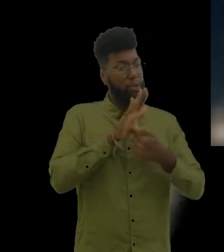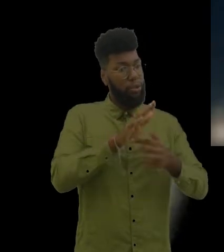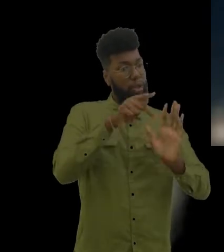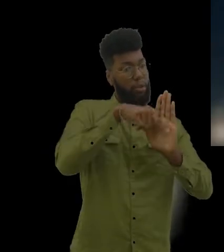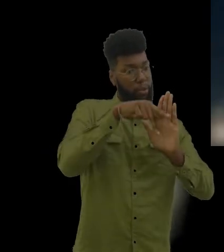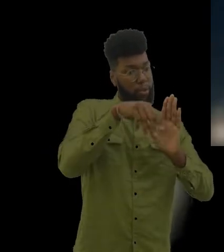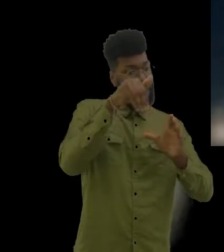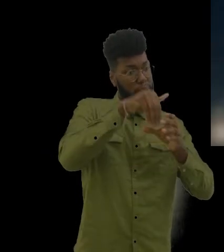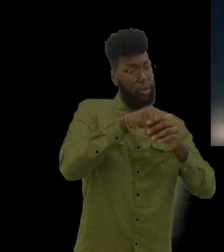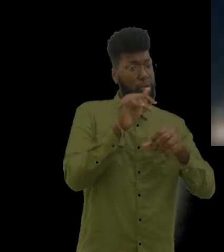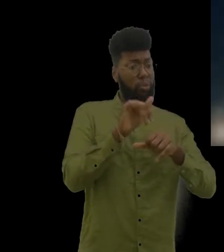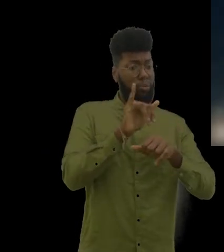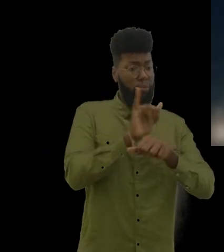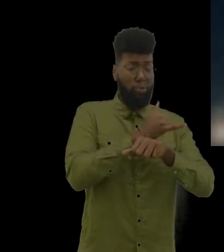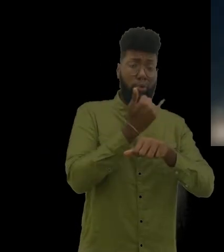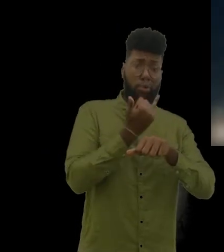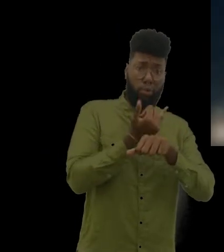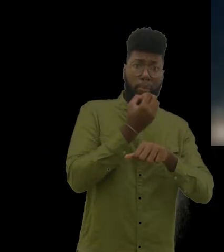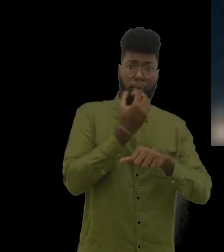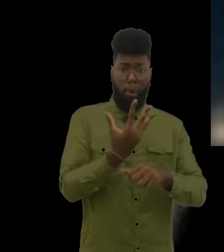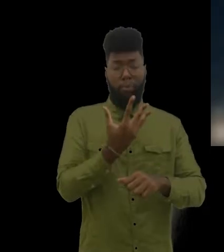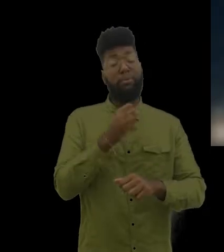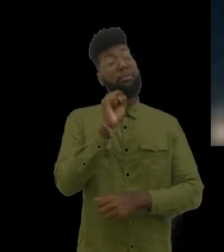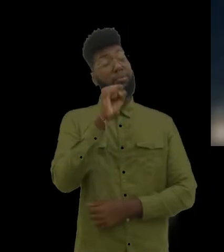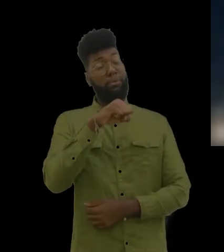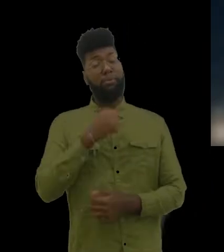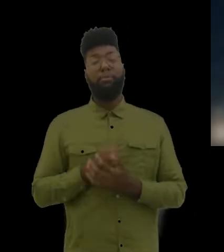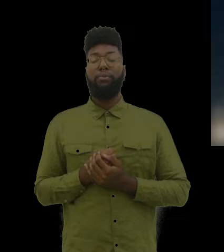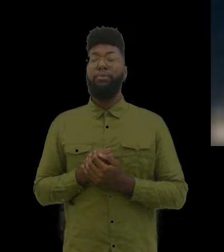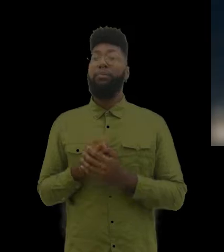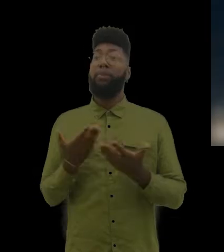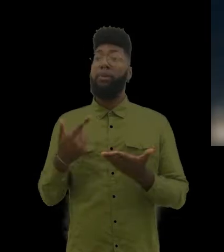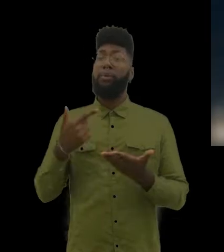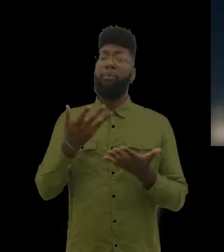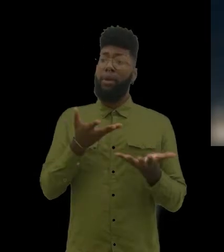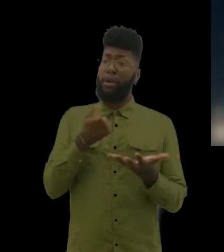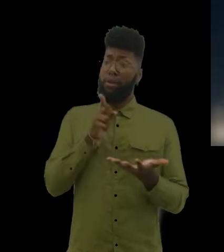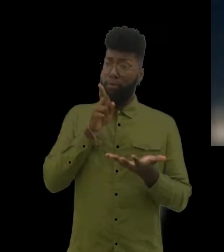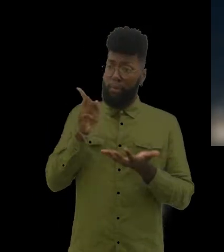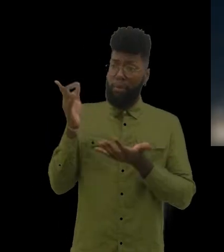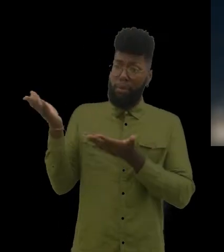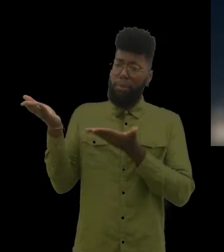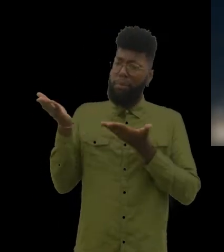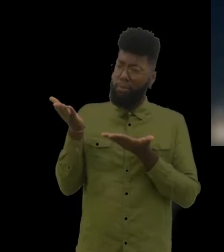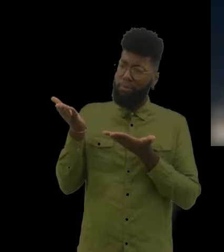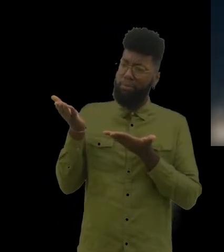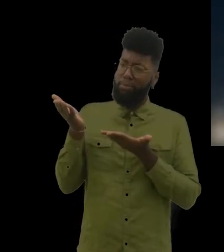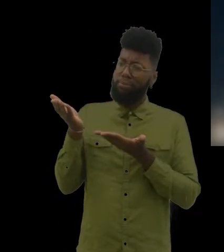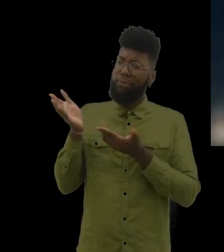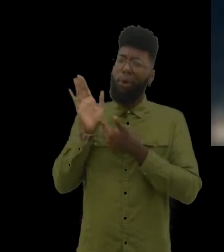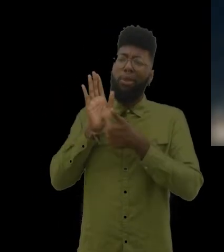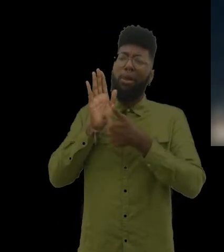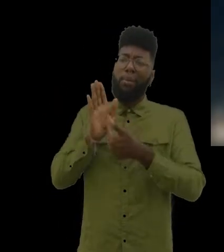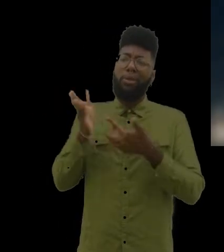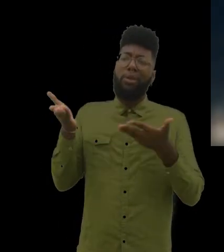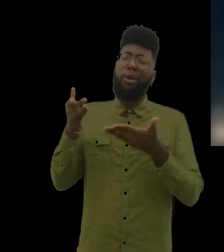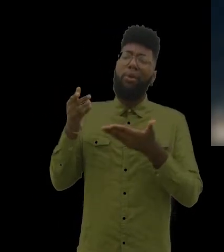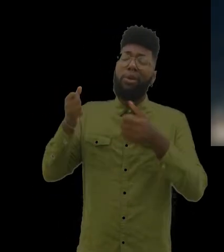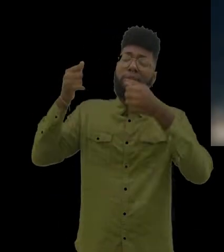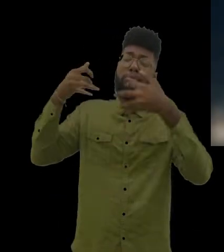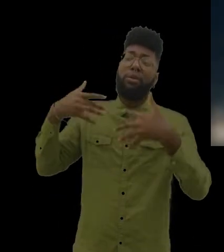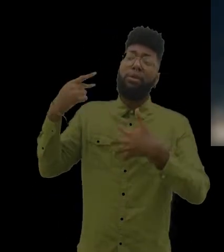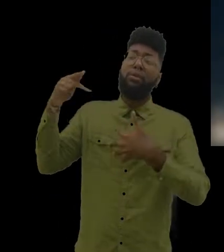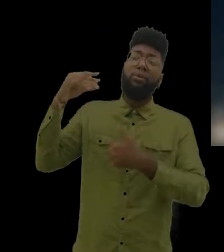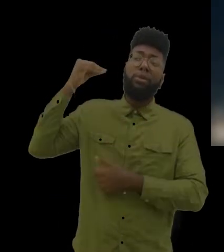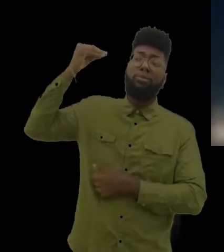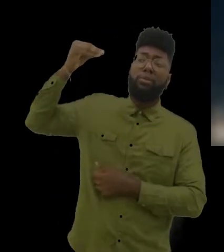te apresentasse um pouco mais, contasse um pouquinho da tua trajetória. Hoje, no caso, nós estamos iniciando o